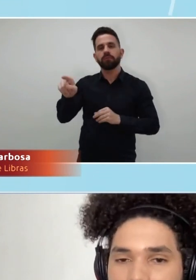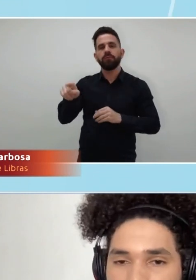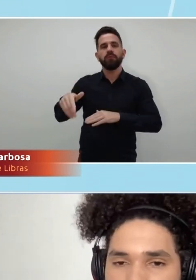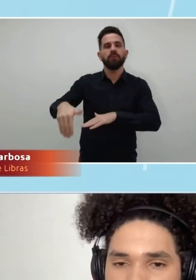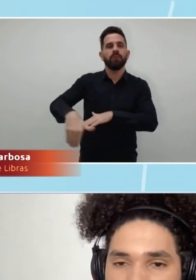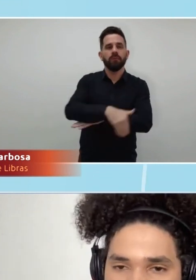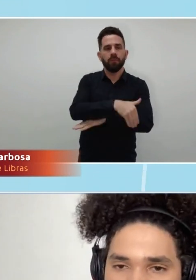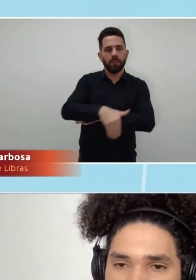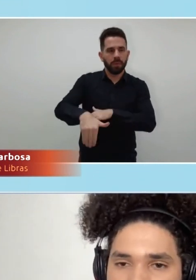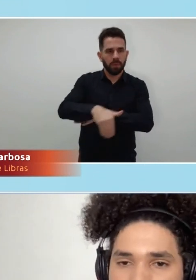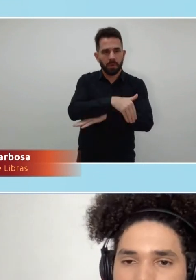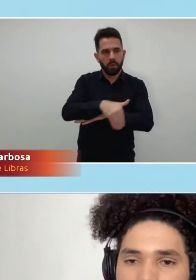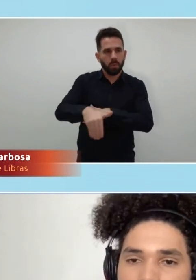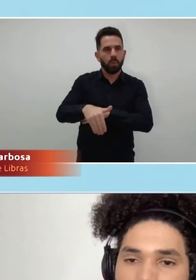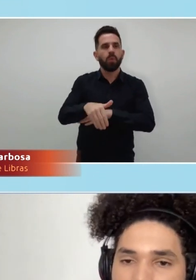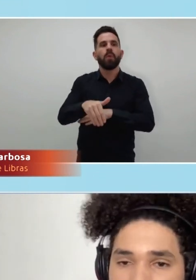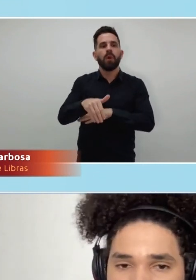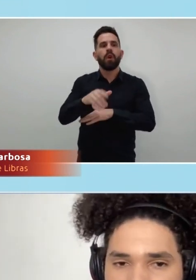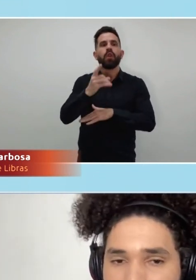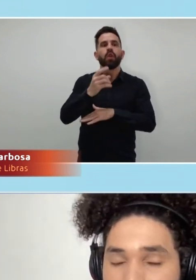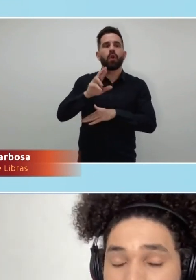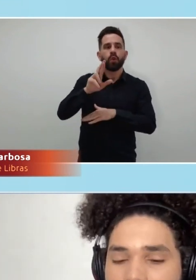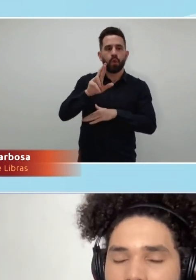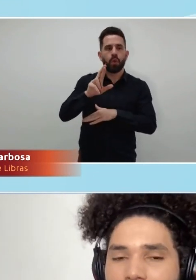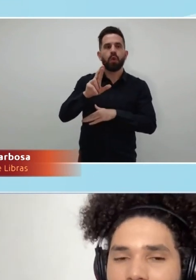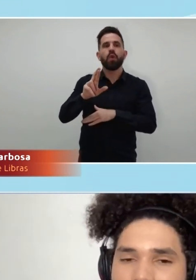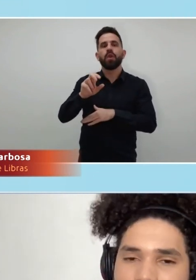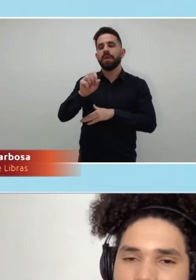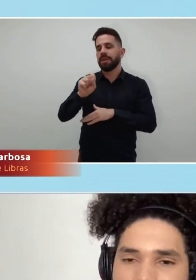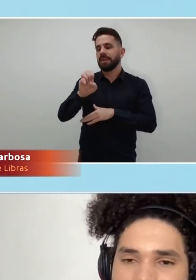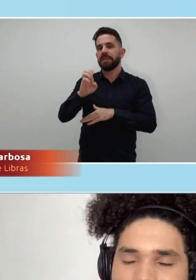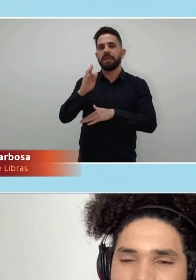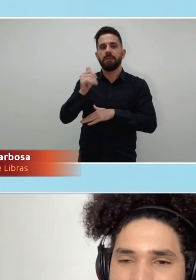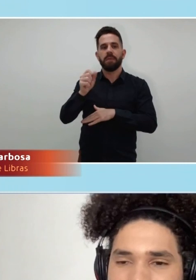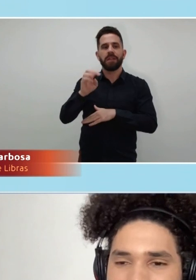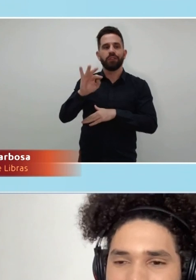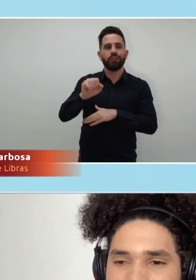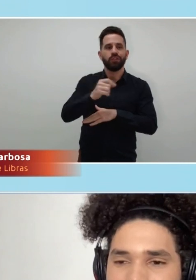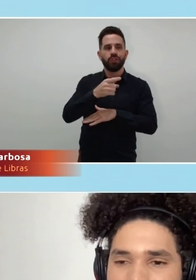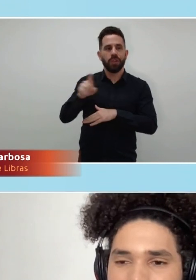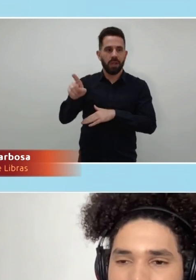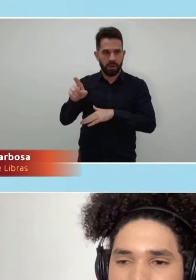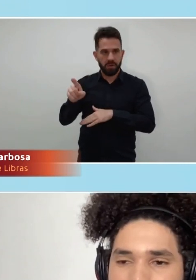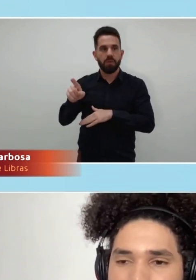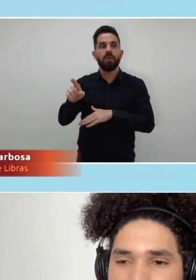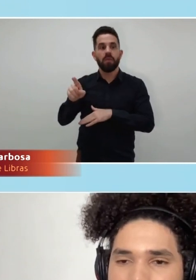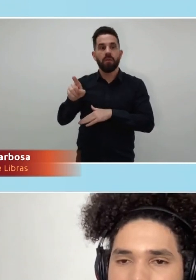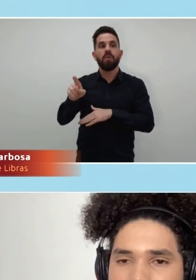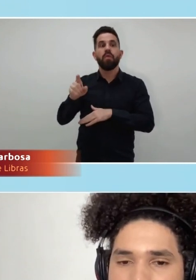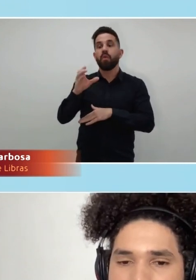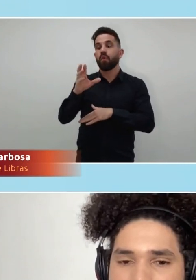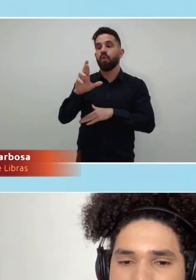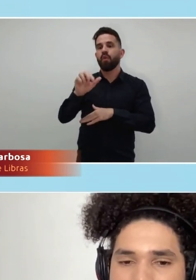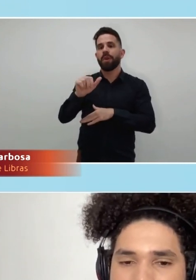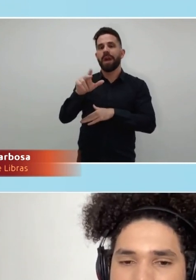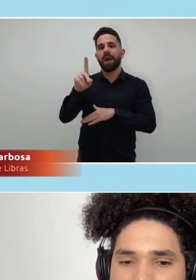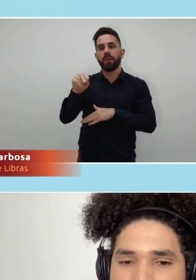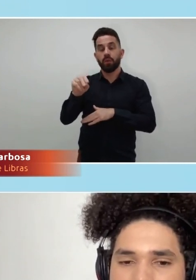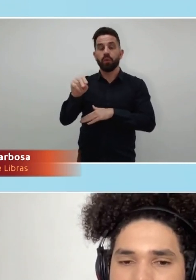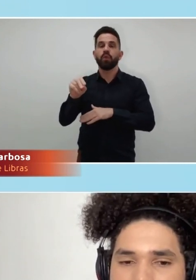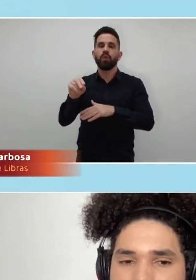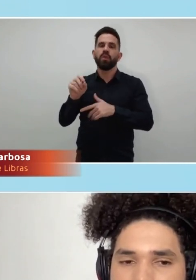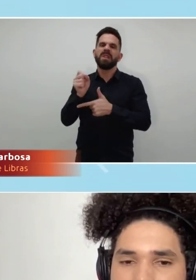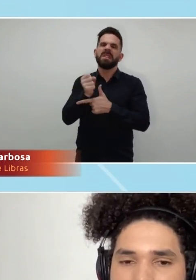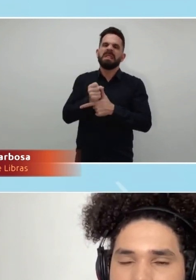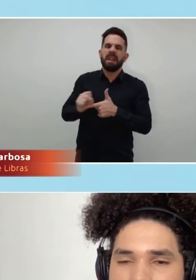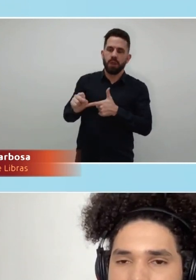Sebastião Freire Corado, no Crimeia Leste. Tá certo? Então, mais uma dica aí, Combinando com o